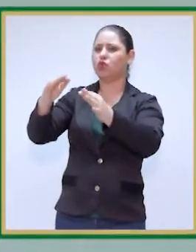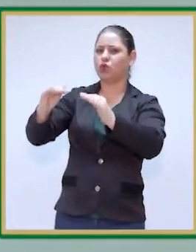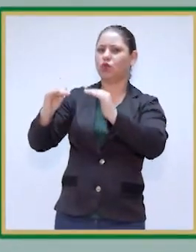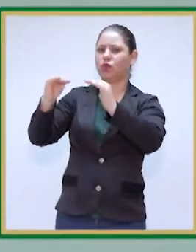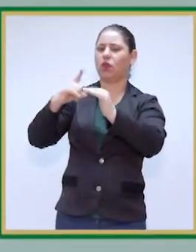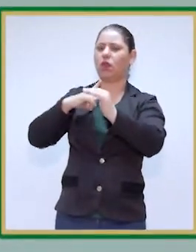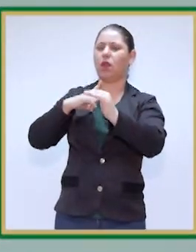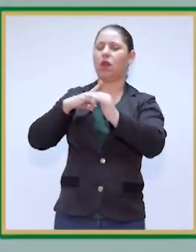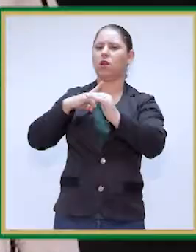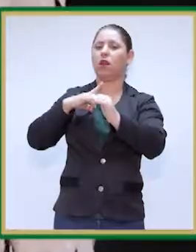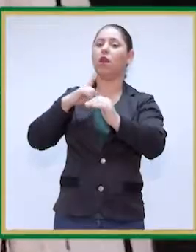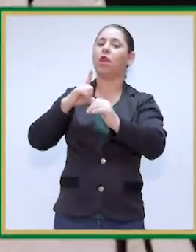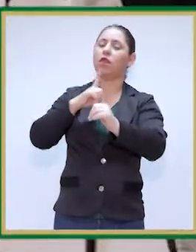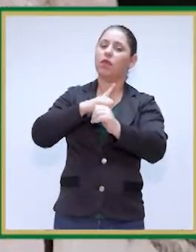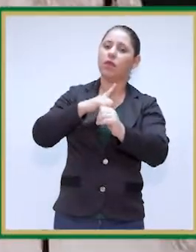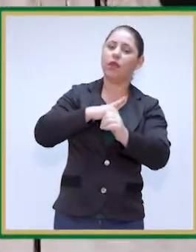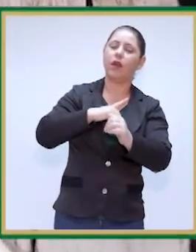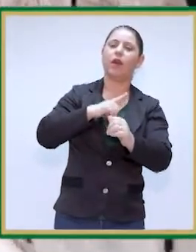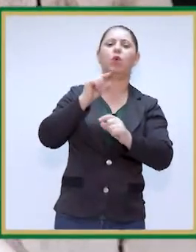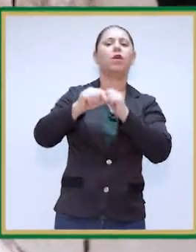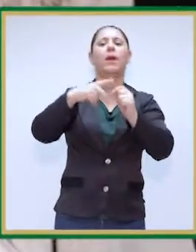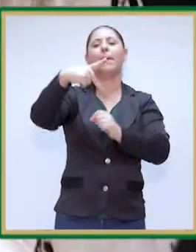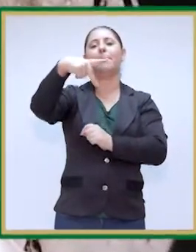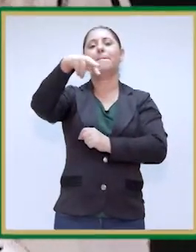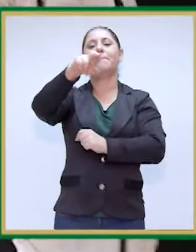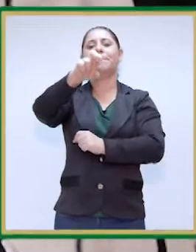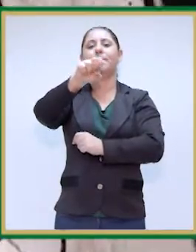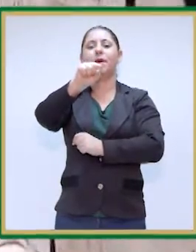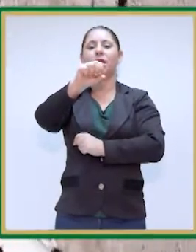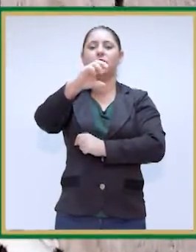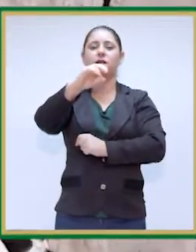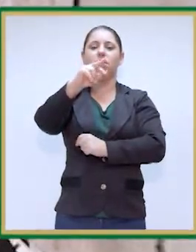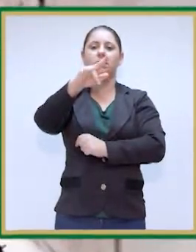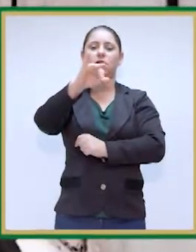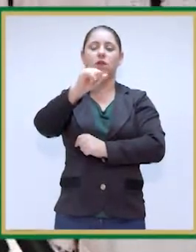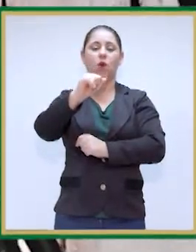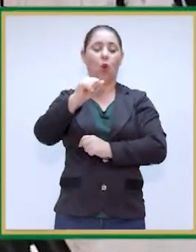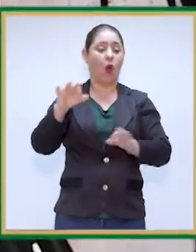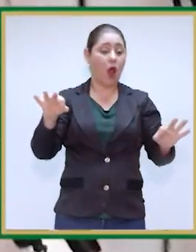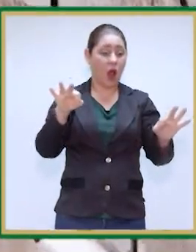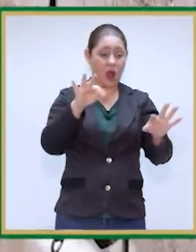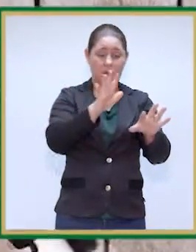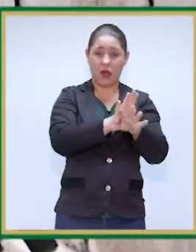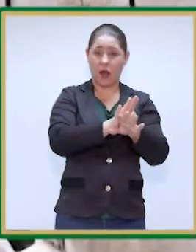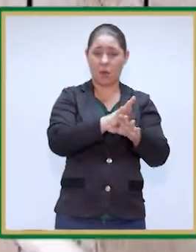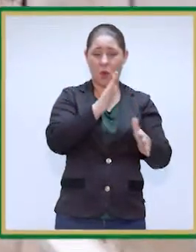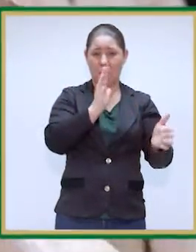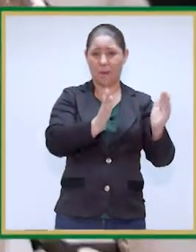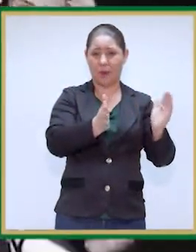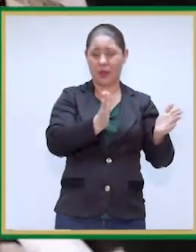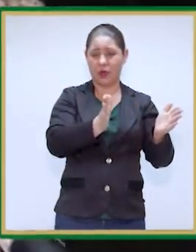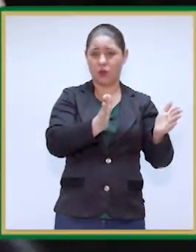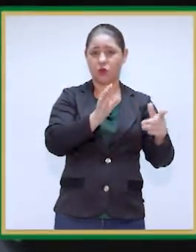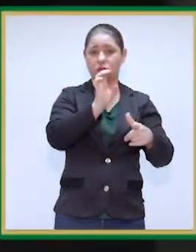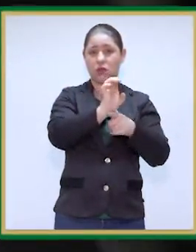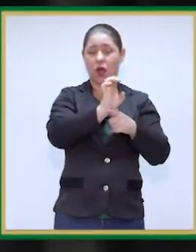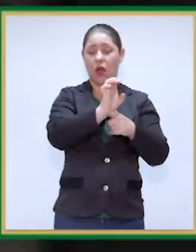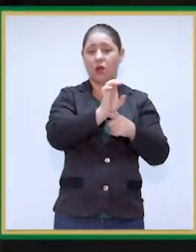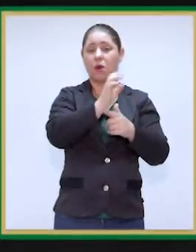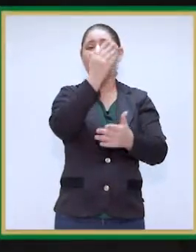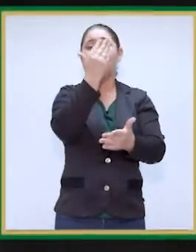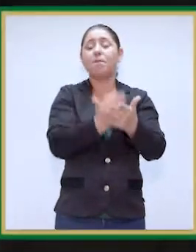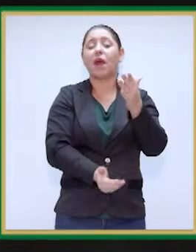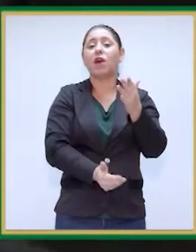Então, a gente tem casos de prescrição. O que é prescrição? Após o transcurso de determinado tempo, o Estado